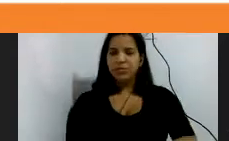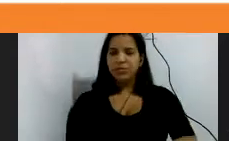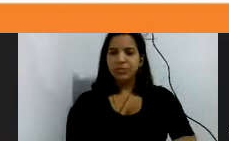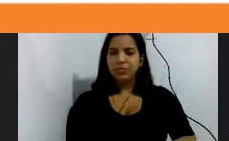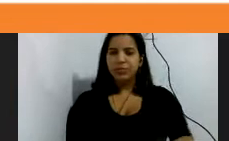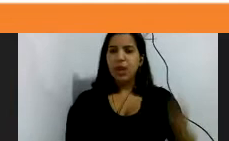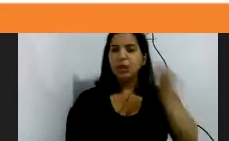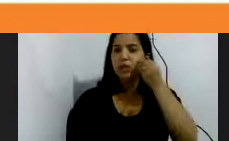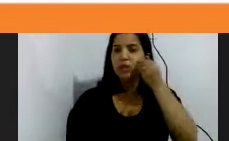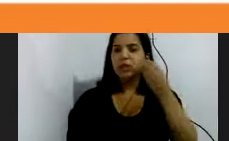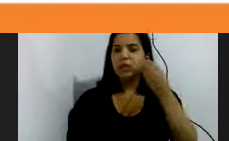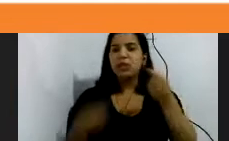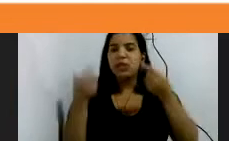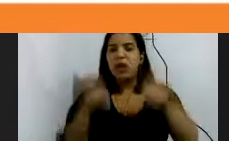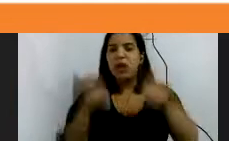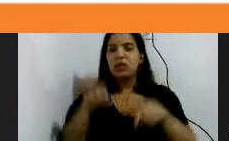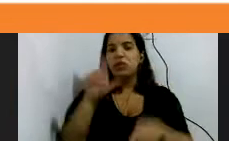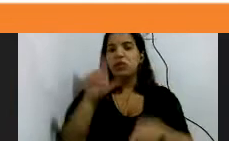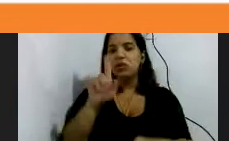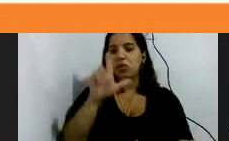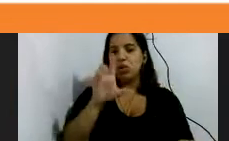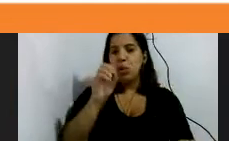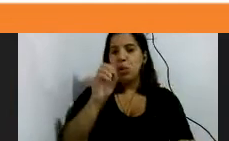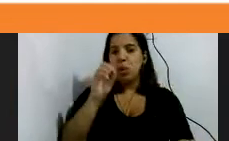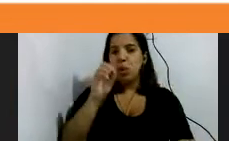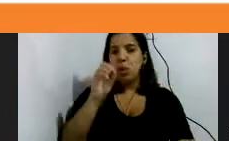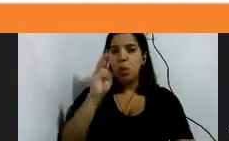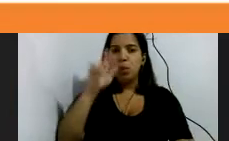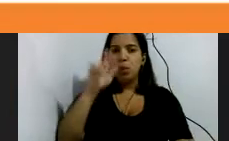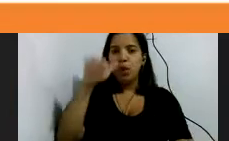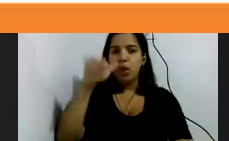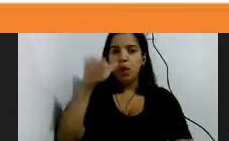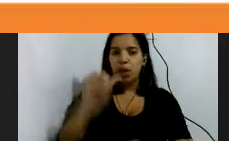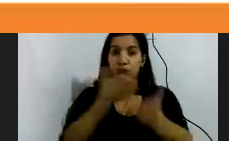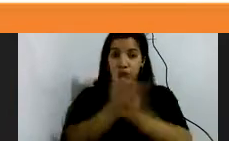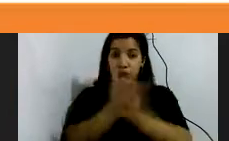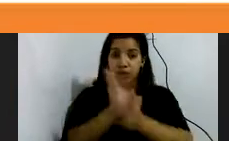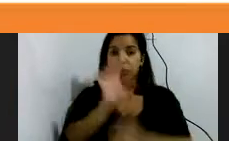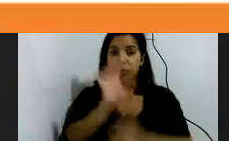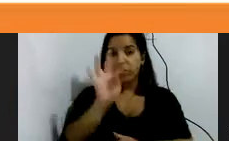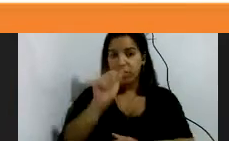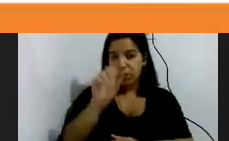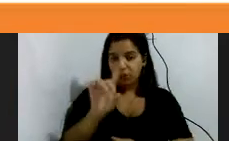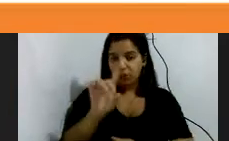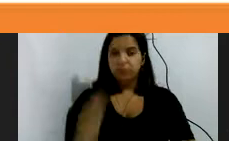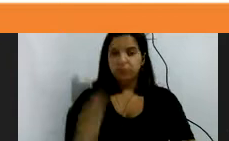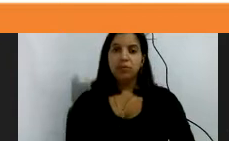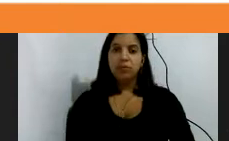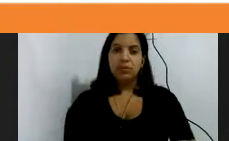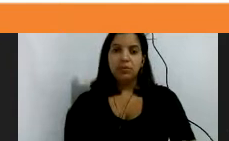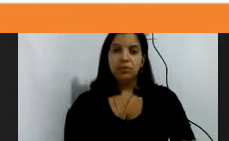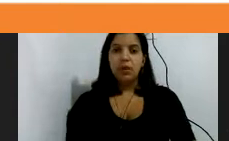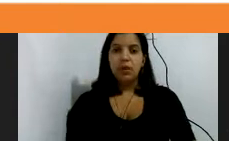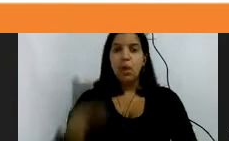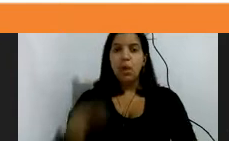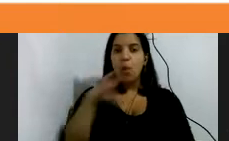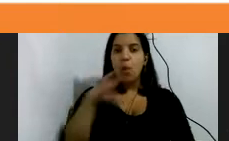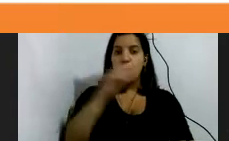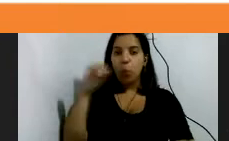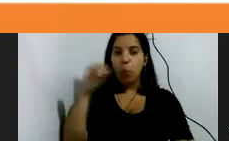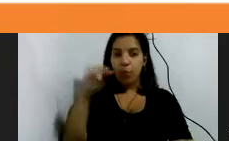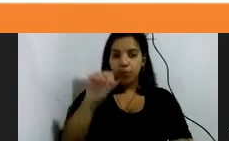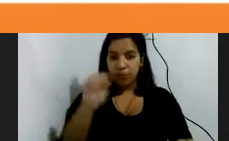Teste de antiglobulinas. Então, a gente tem o teste de antiglobulina direto, que é o TAD, ou também chamado de Coombs direto.